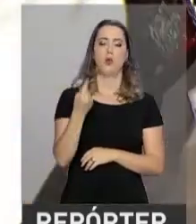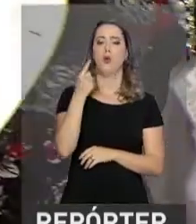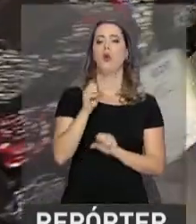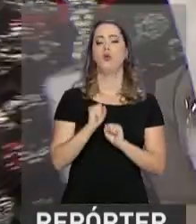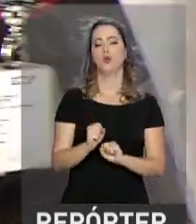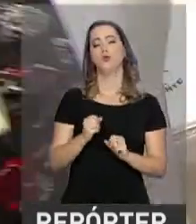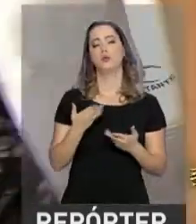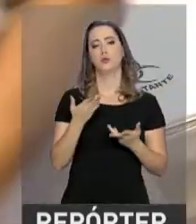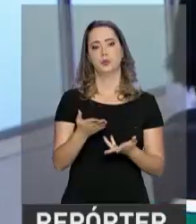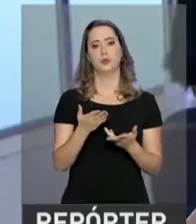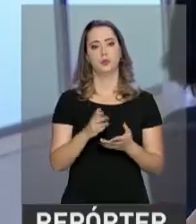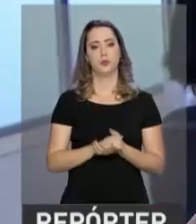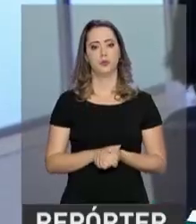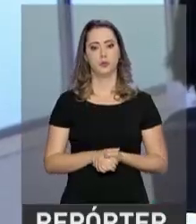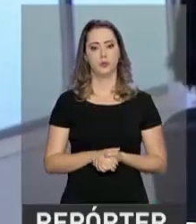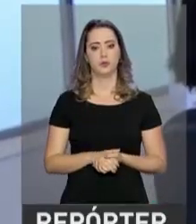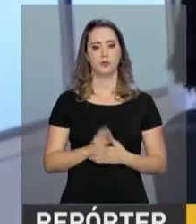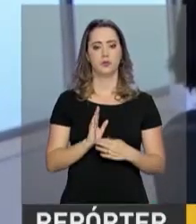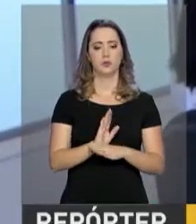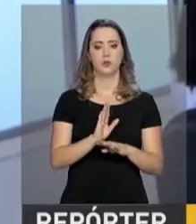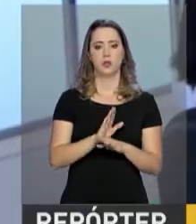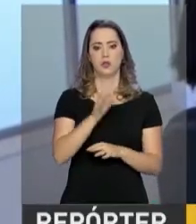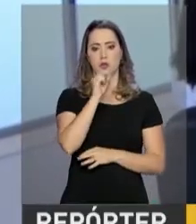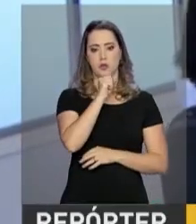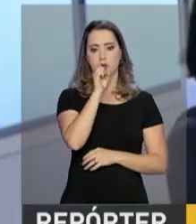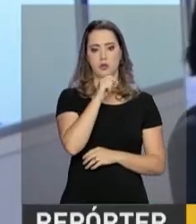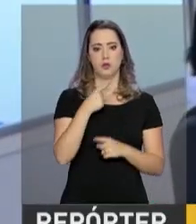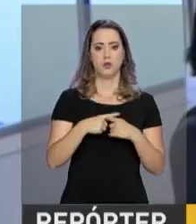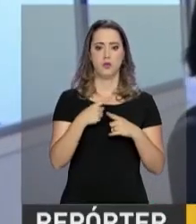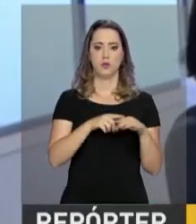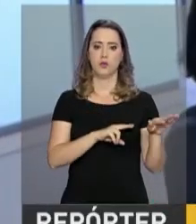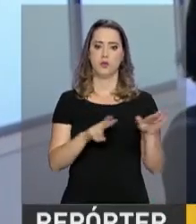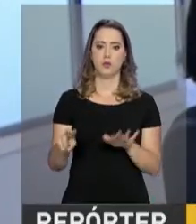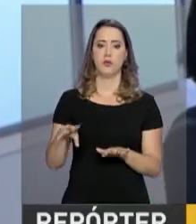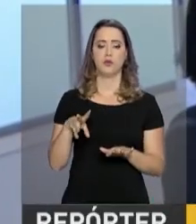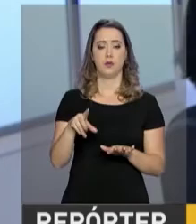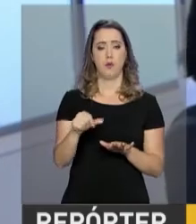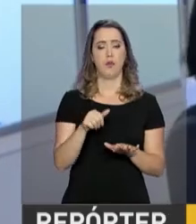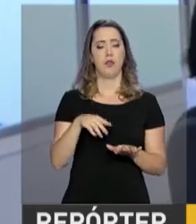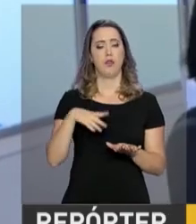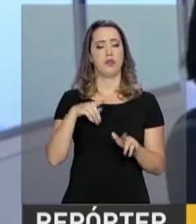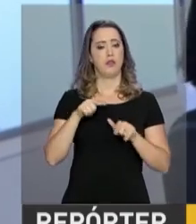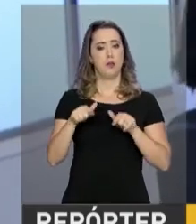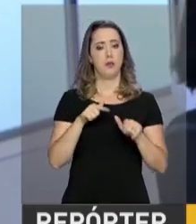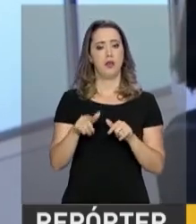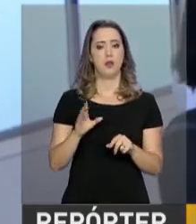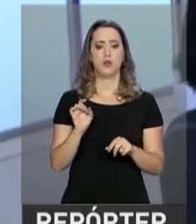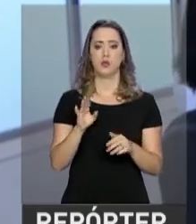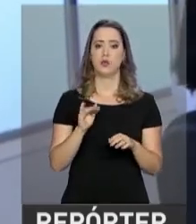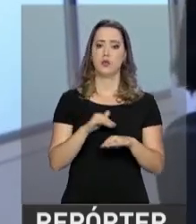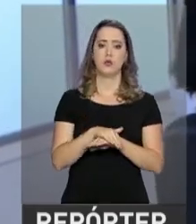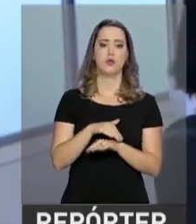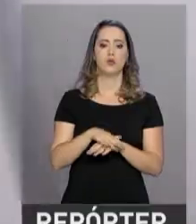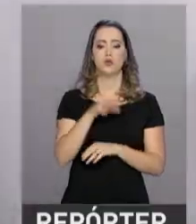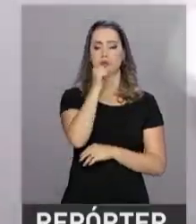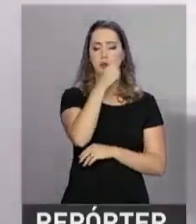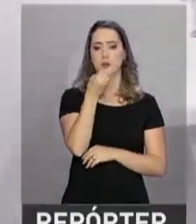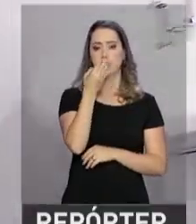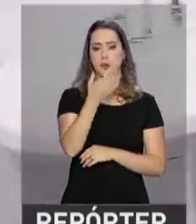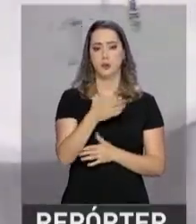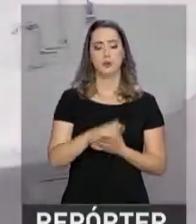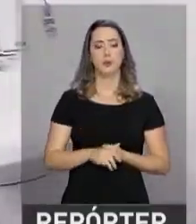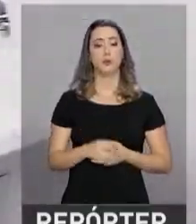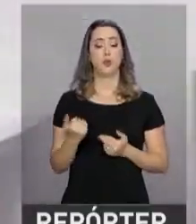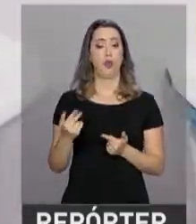disponível da semana ajudou muito no sábado porque a semana de trabalho o dia todo e só chega à noite então sábado o fla maravilha assim